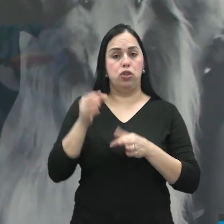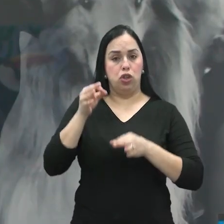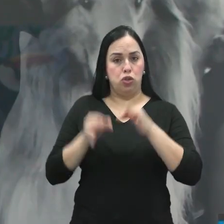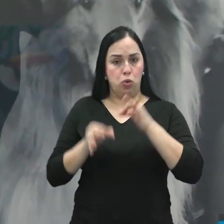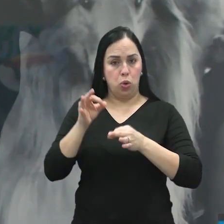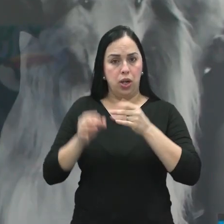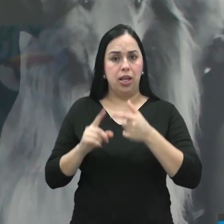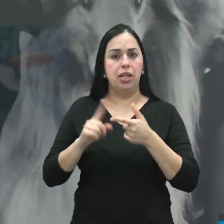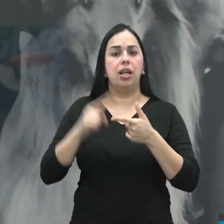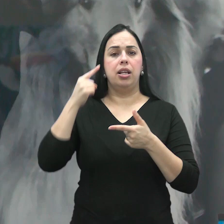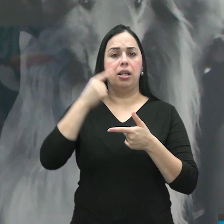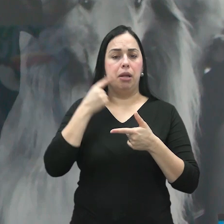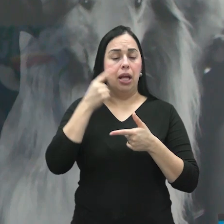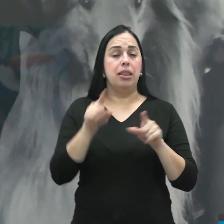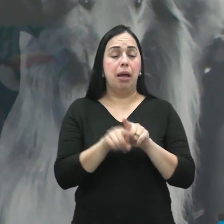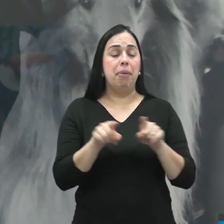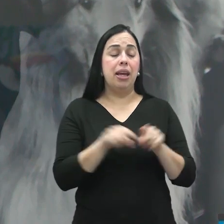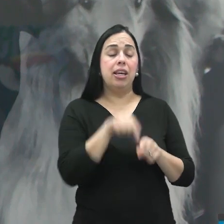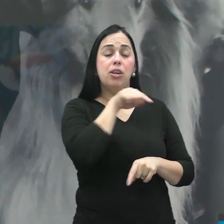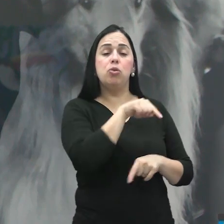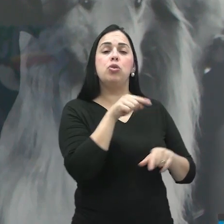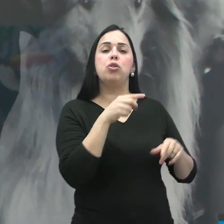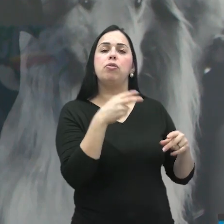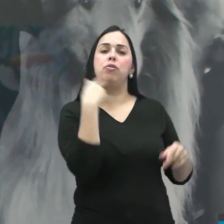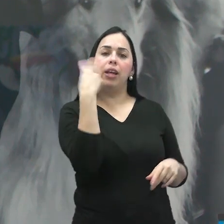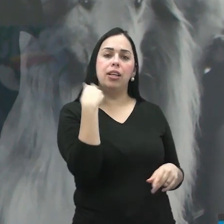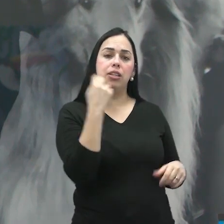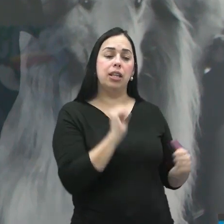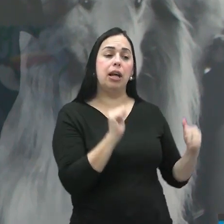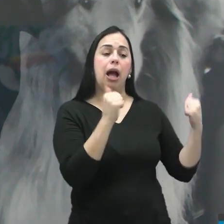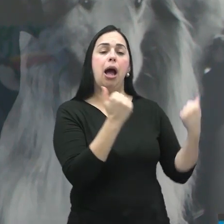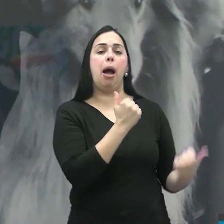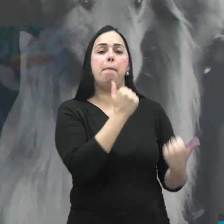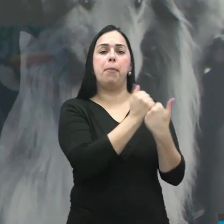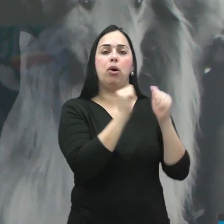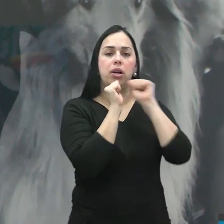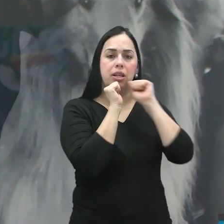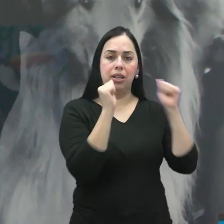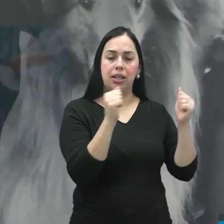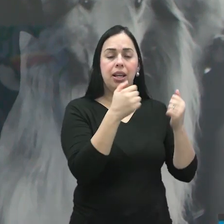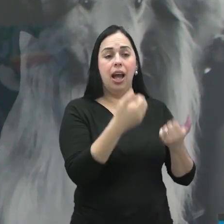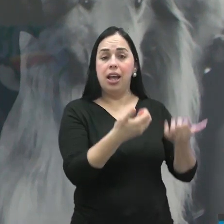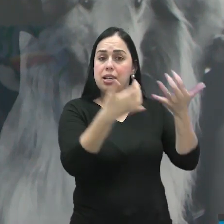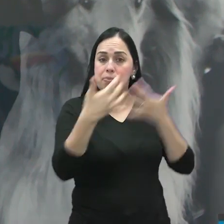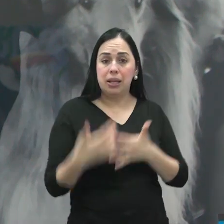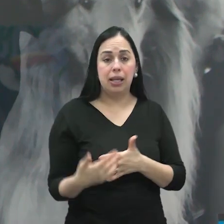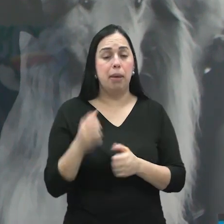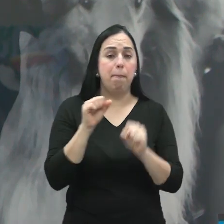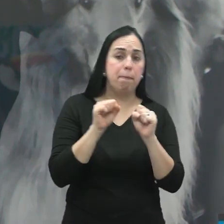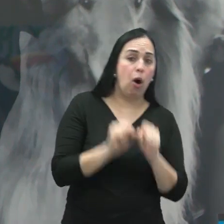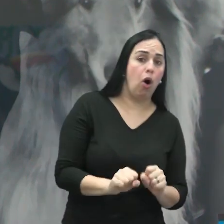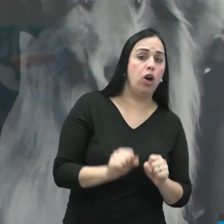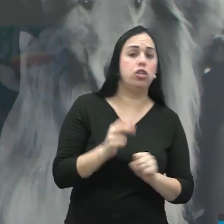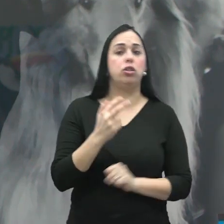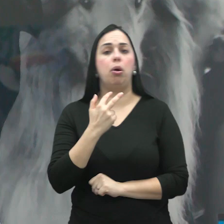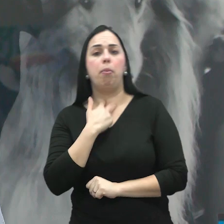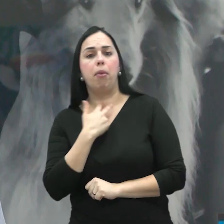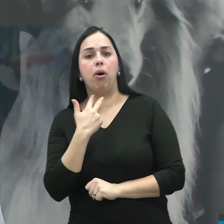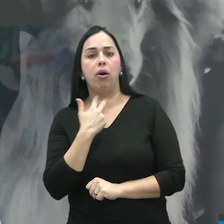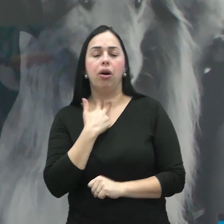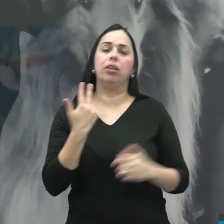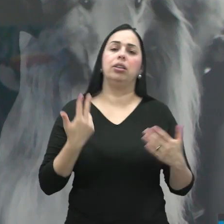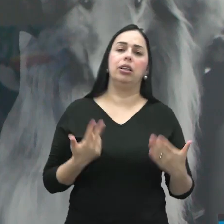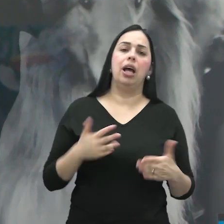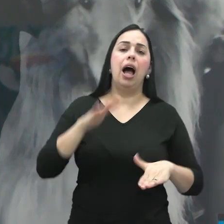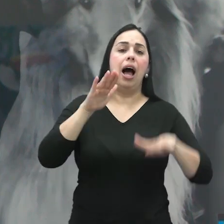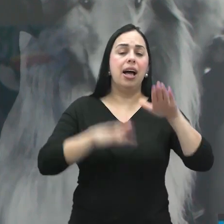também tem assessoria, todos os vereadores têm assessoria jurídica, que aí vê, isso não pode, infelizmente a gente está fugindo da